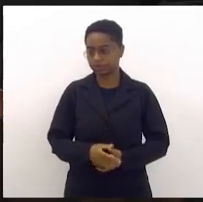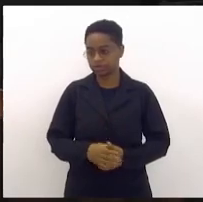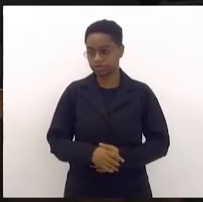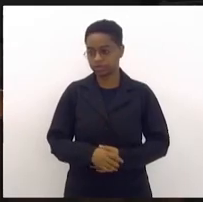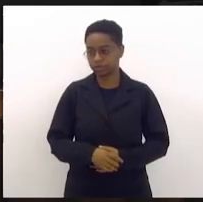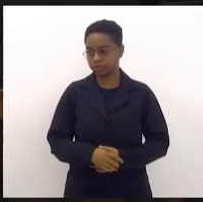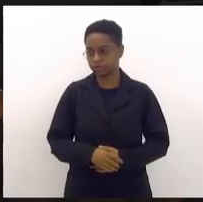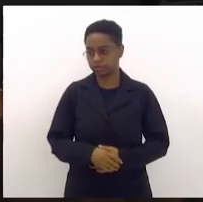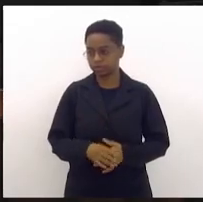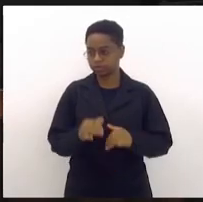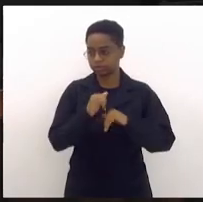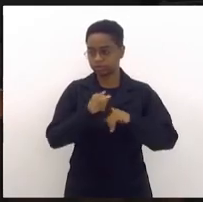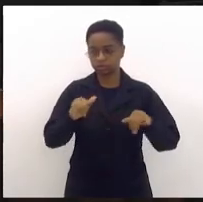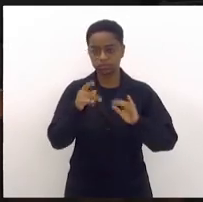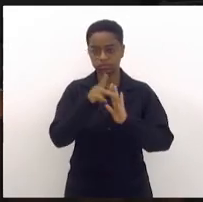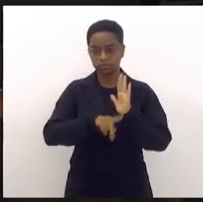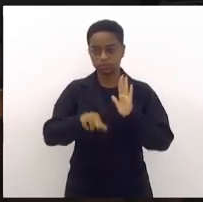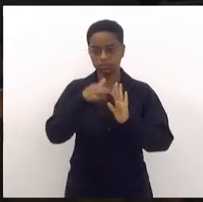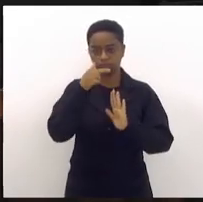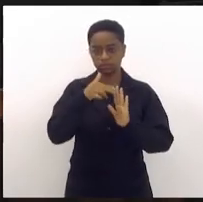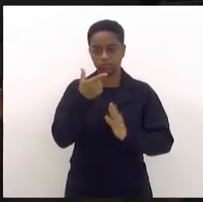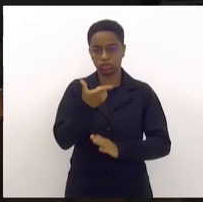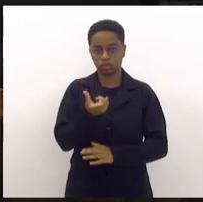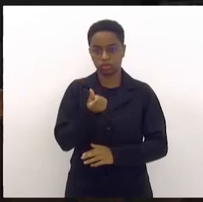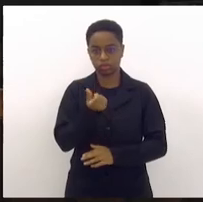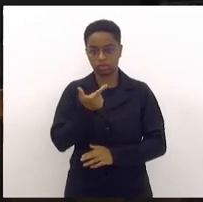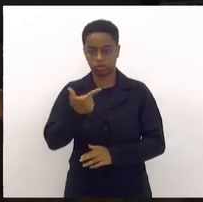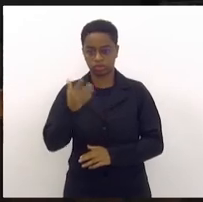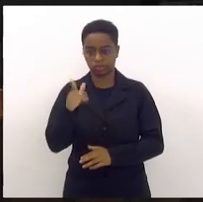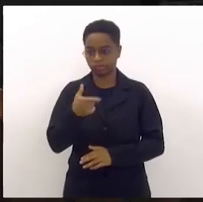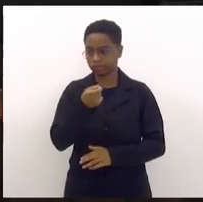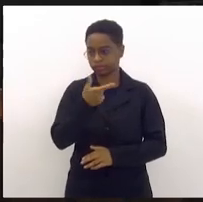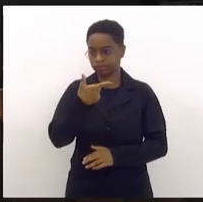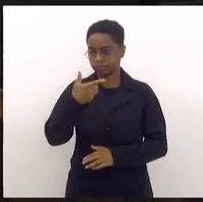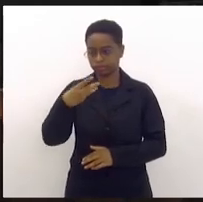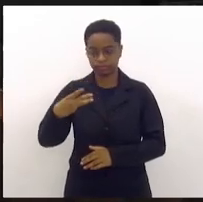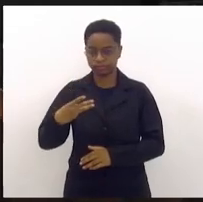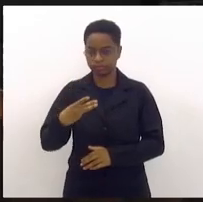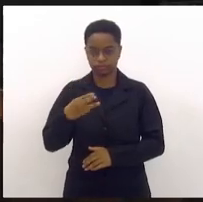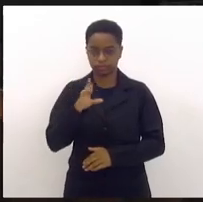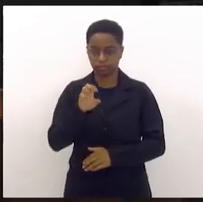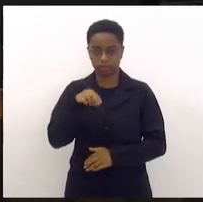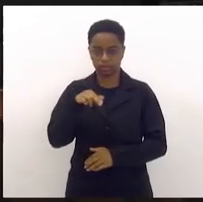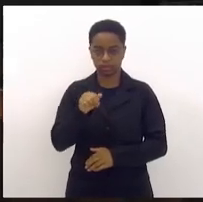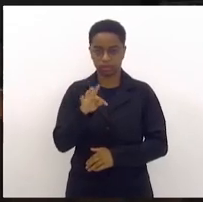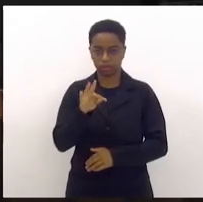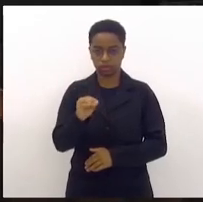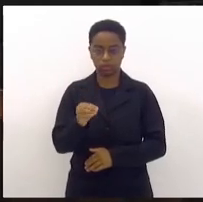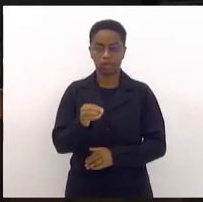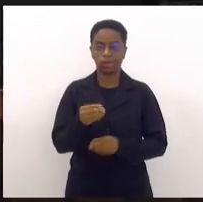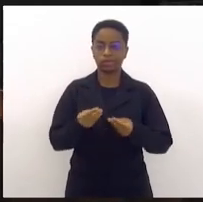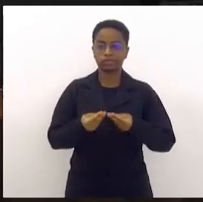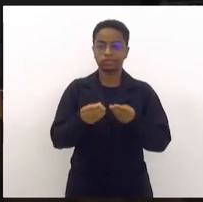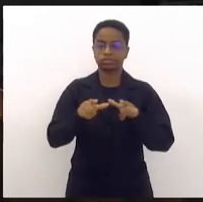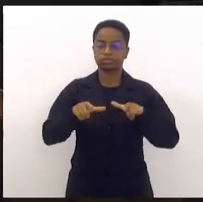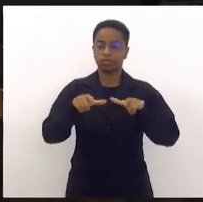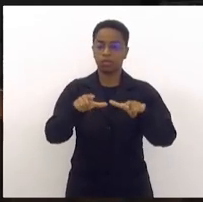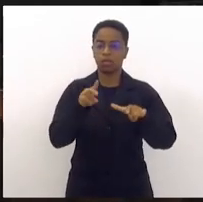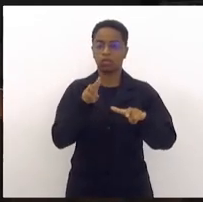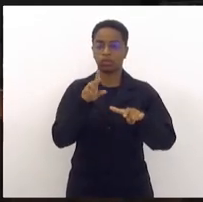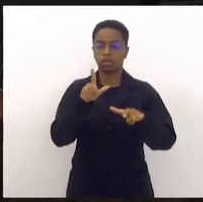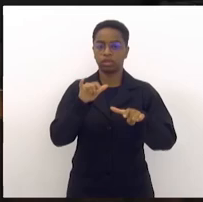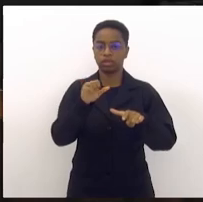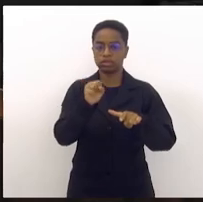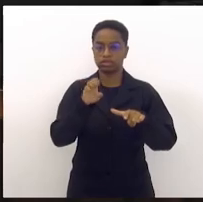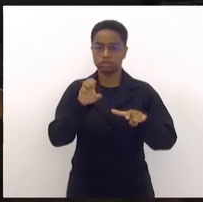Anuncio o projeto de resolução número 262, de 23, de autoria do deputado Renato Miranda, que concede diploma Ulisses Guimarães ao senador,